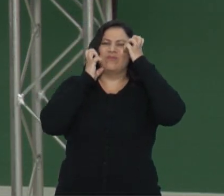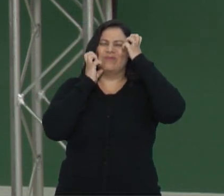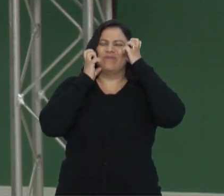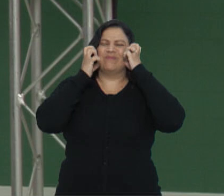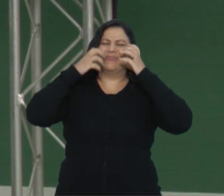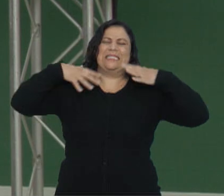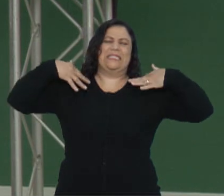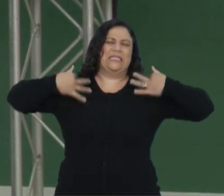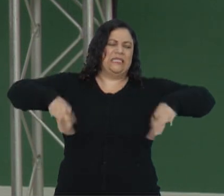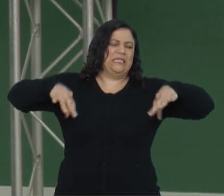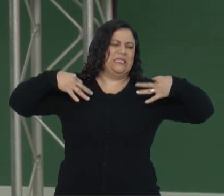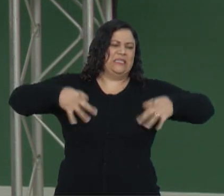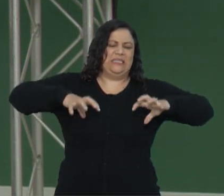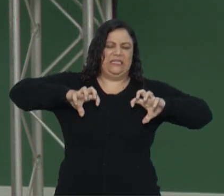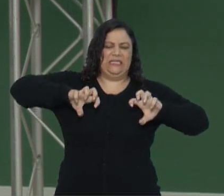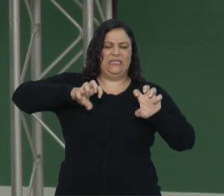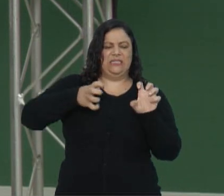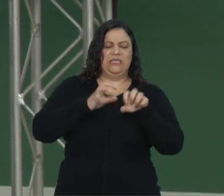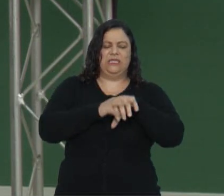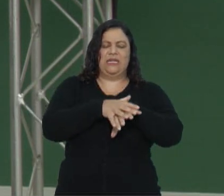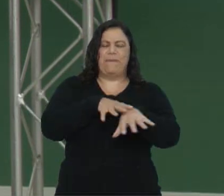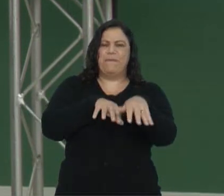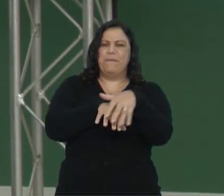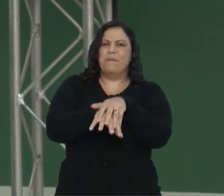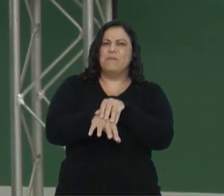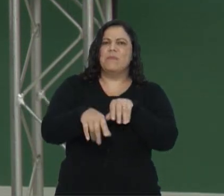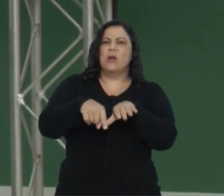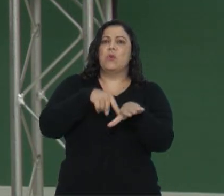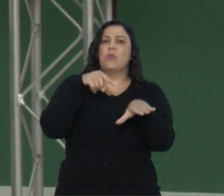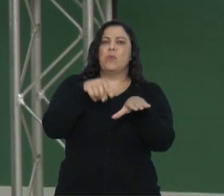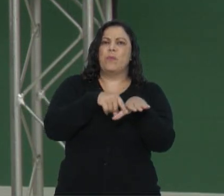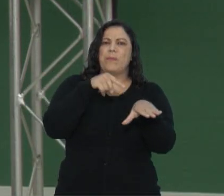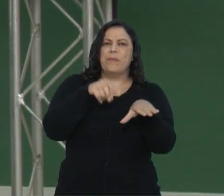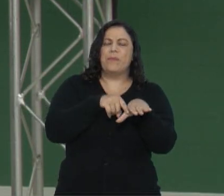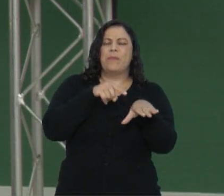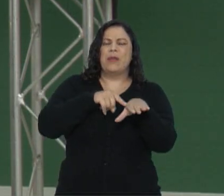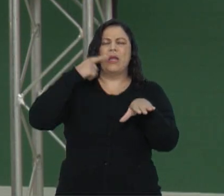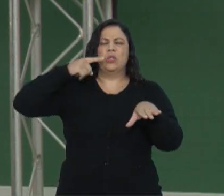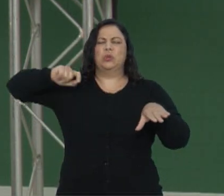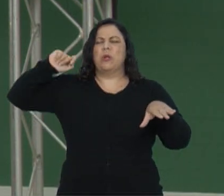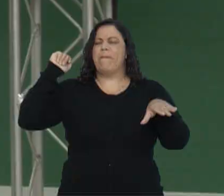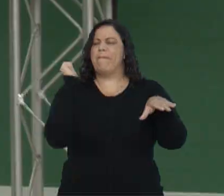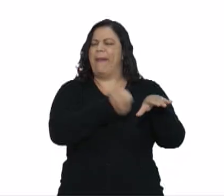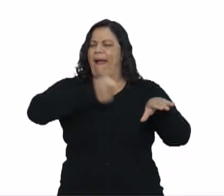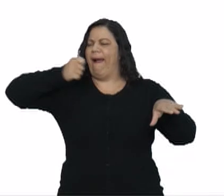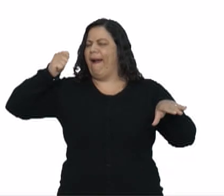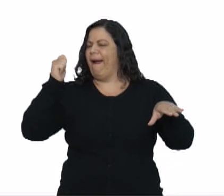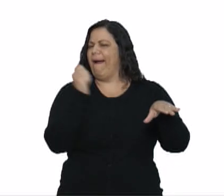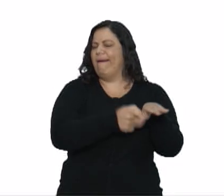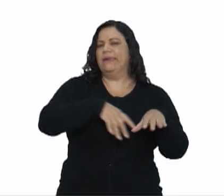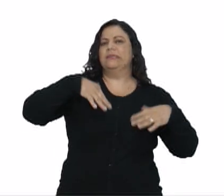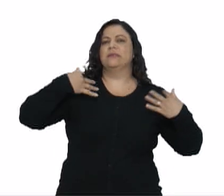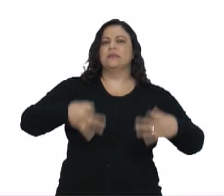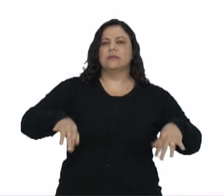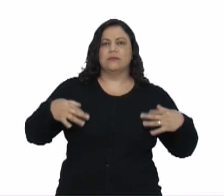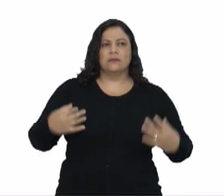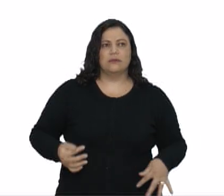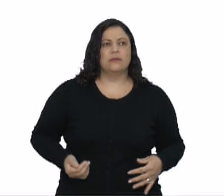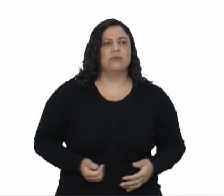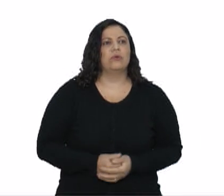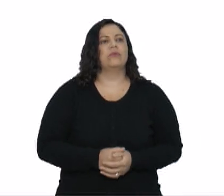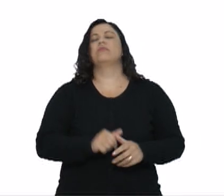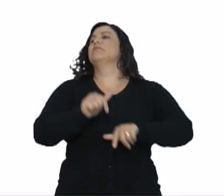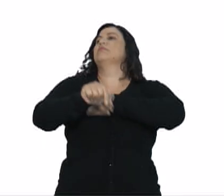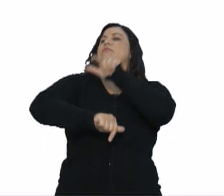dores enormes nas mãos, no pé, chegou até a mutilar parte do pé com martelo, né? Trabalhava com o martelo e